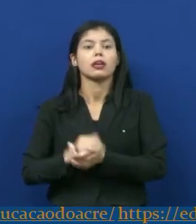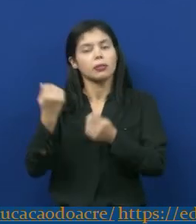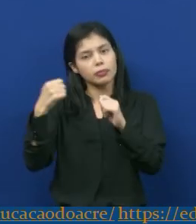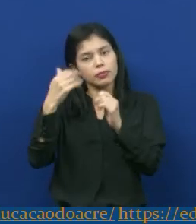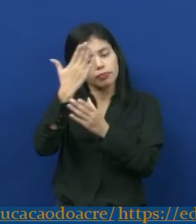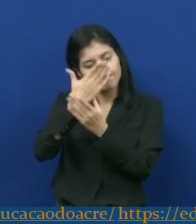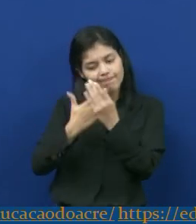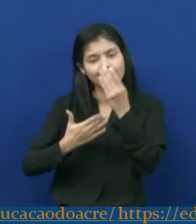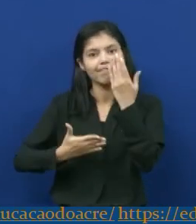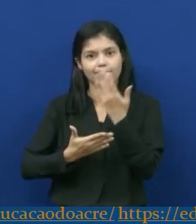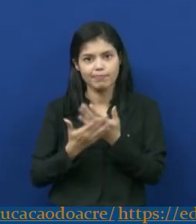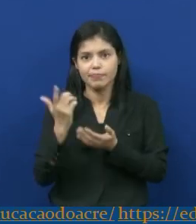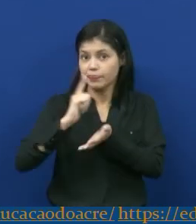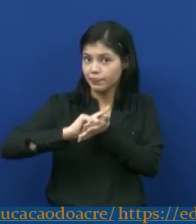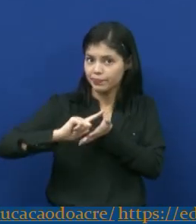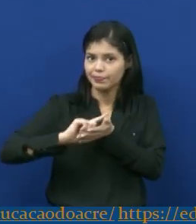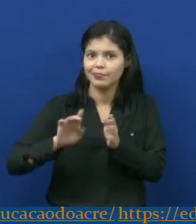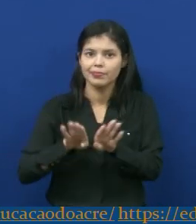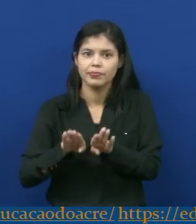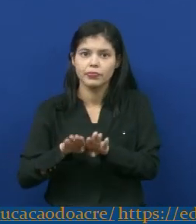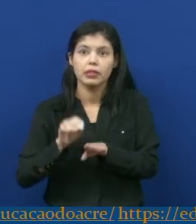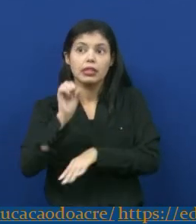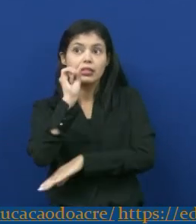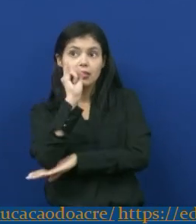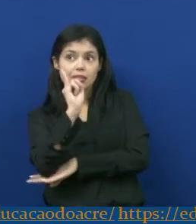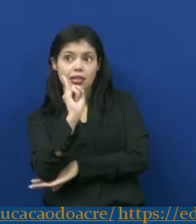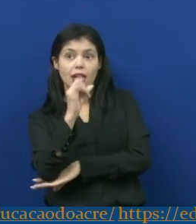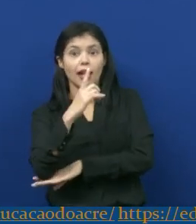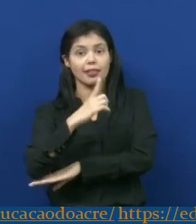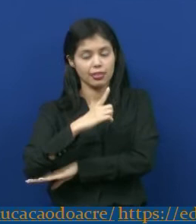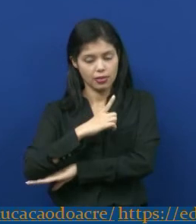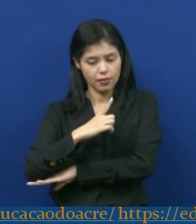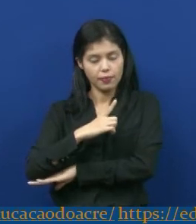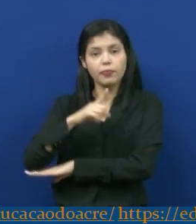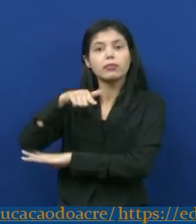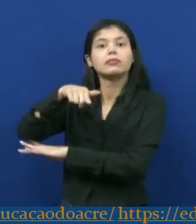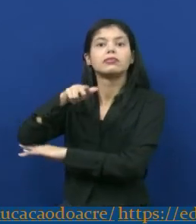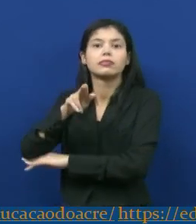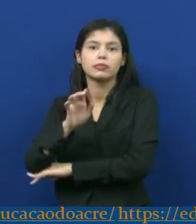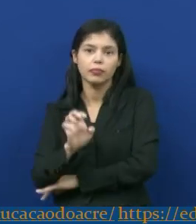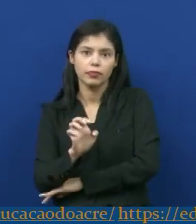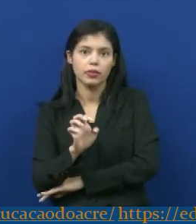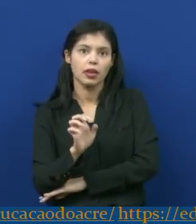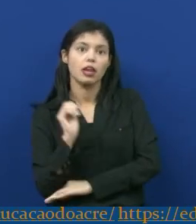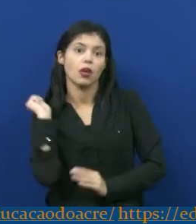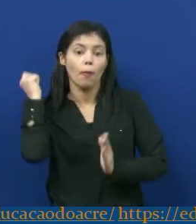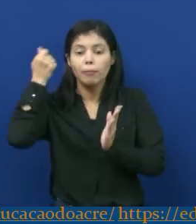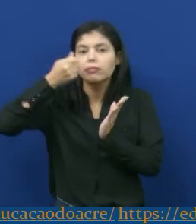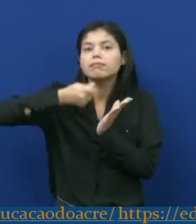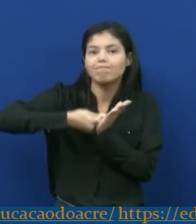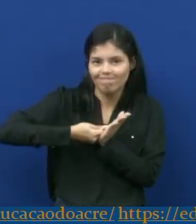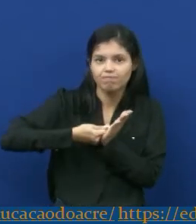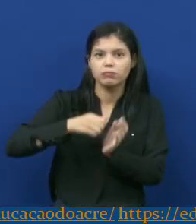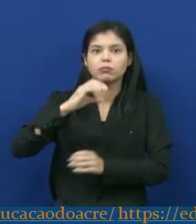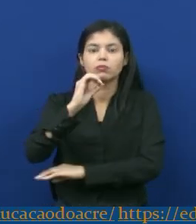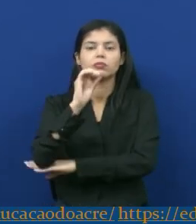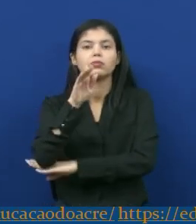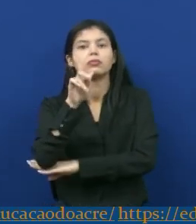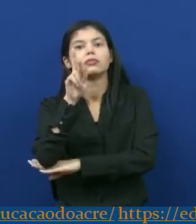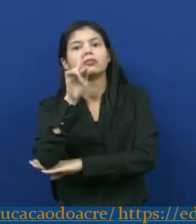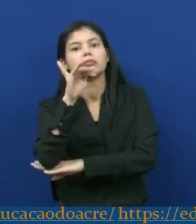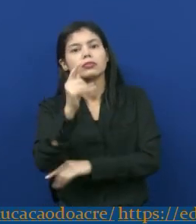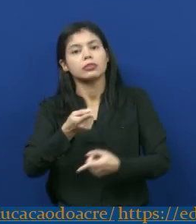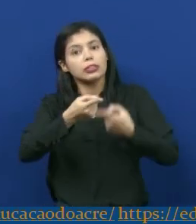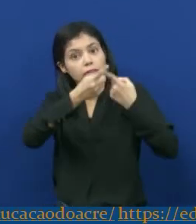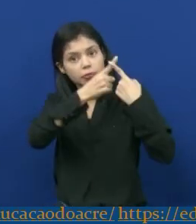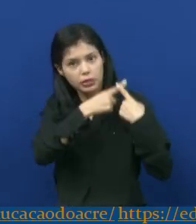lavarse las manos. Se fosse tiene que, aplicamos aí em situação de obrigatoriedade, quando é uma obrigação. Nesse caso